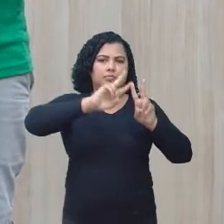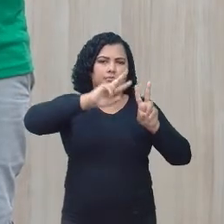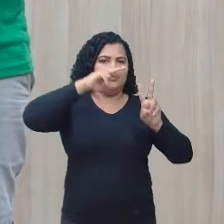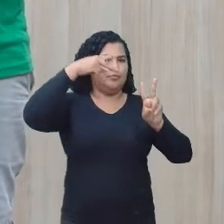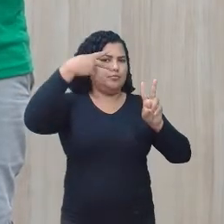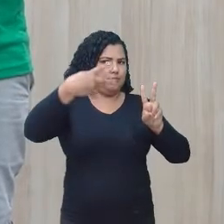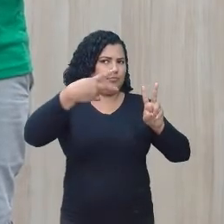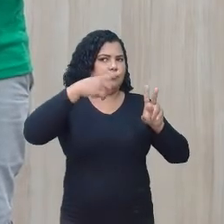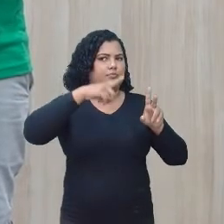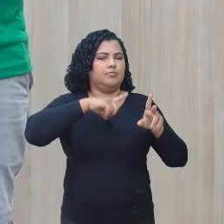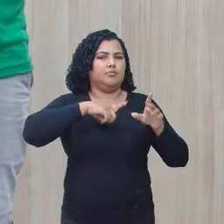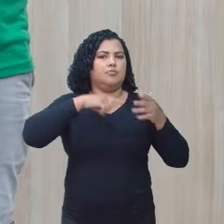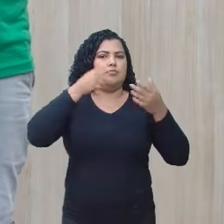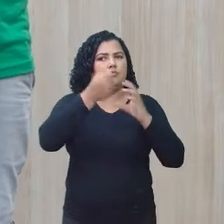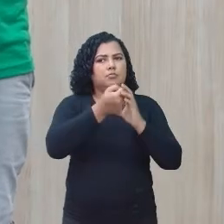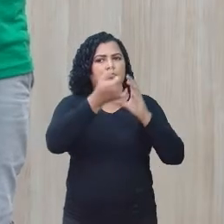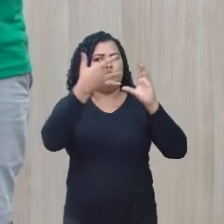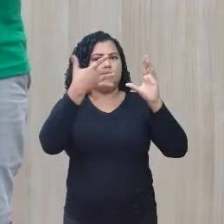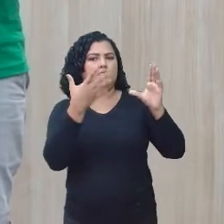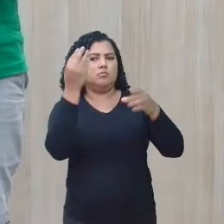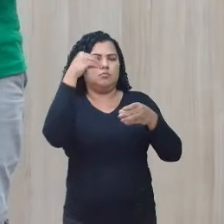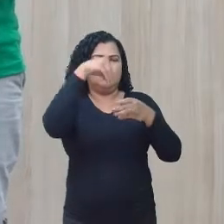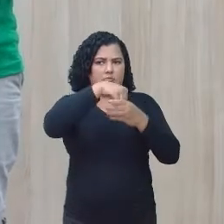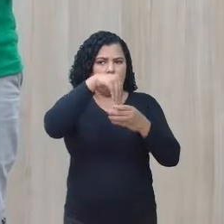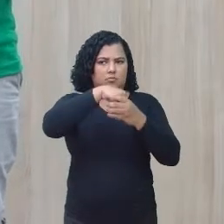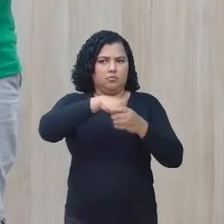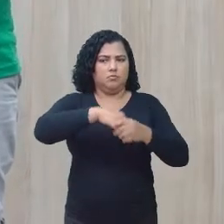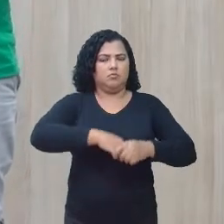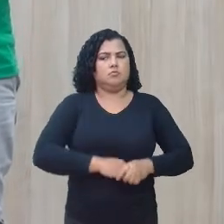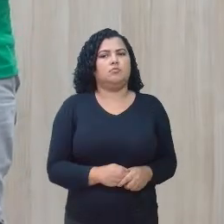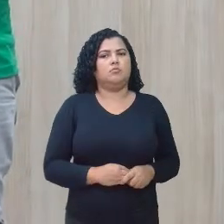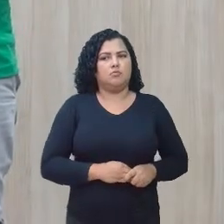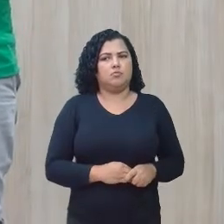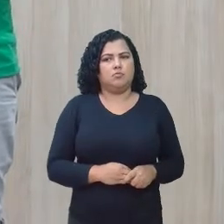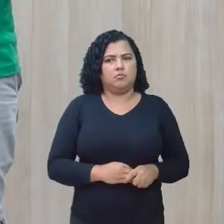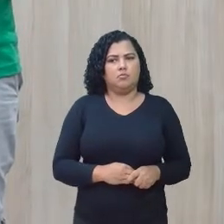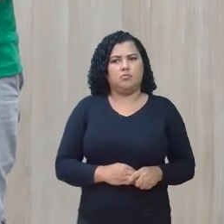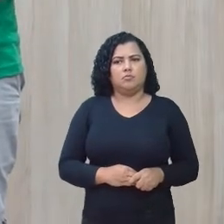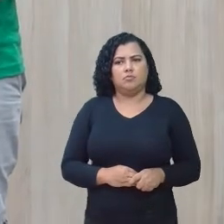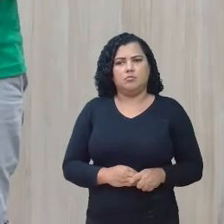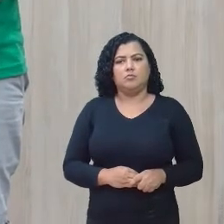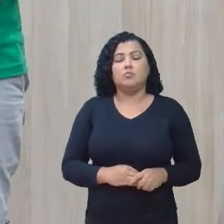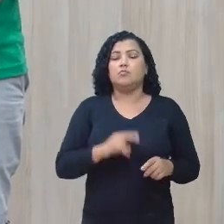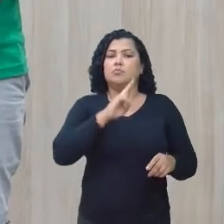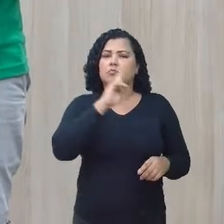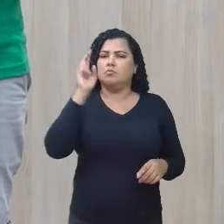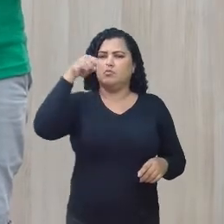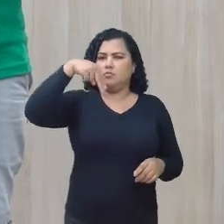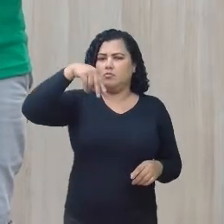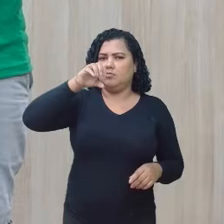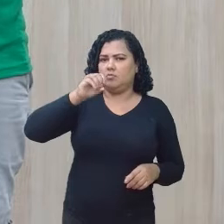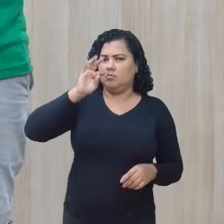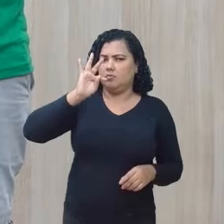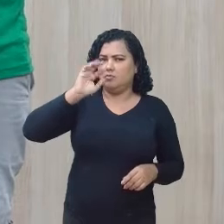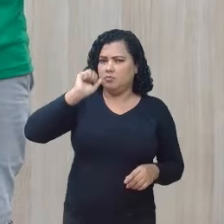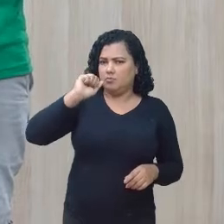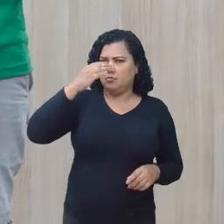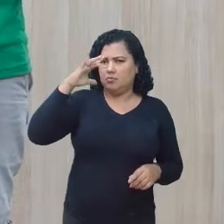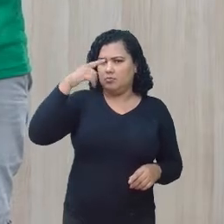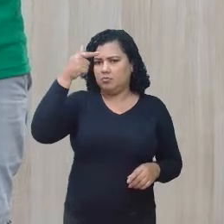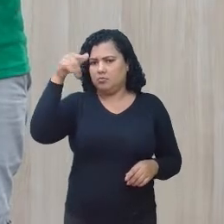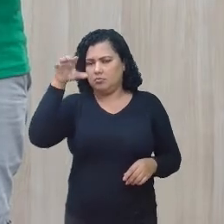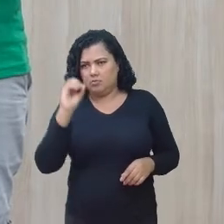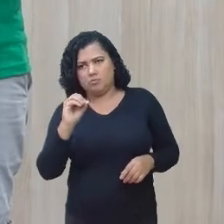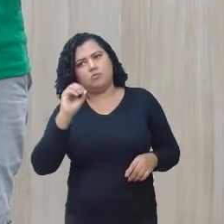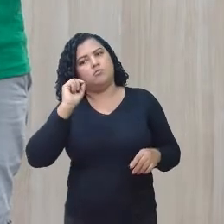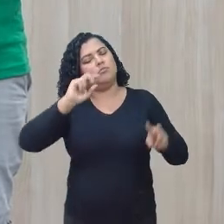tem os elementos que compõem aquela notação que eu estou chamando ali na imagem, né? Que você vai ter a base, o expoente, a